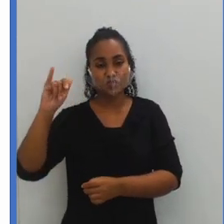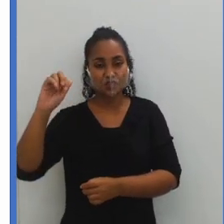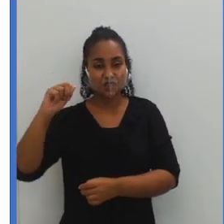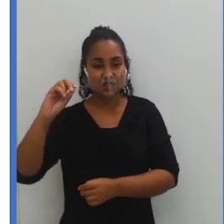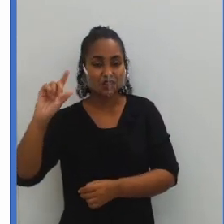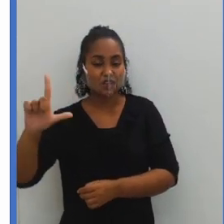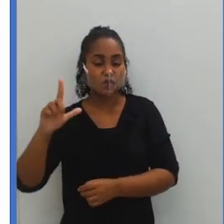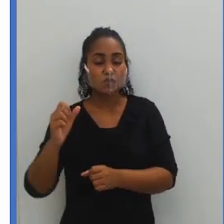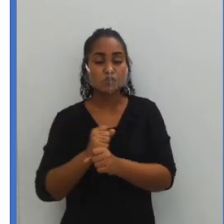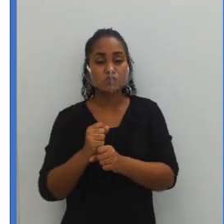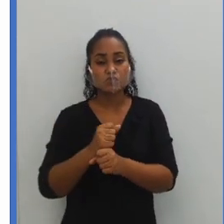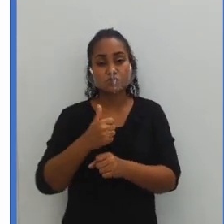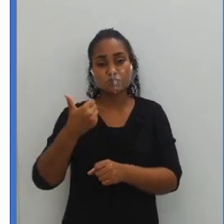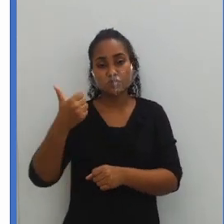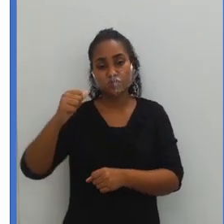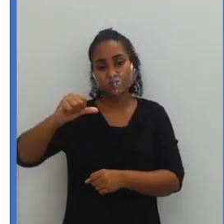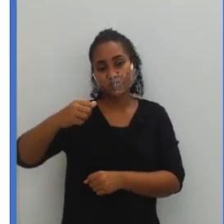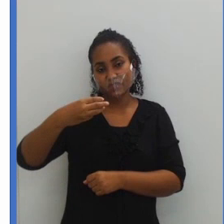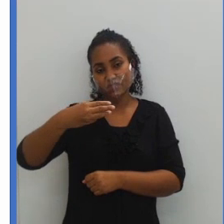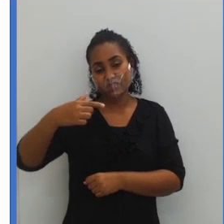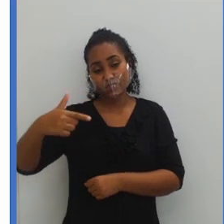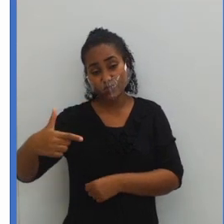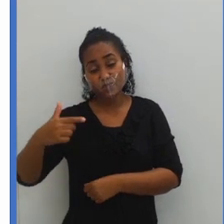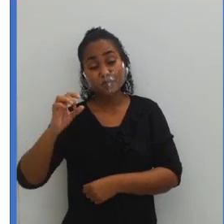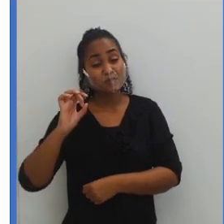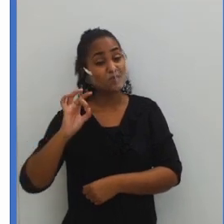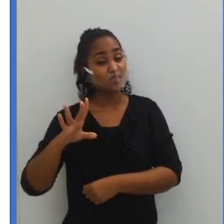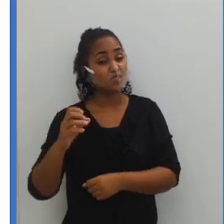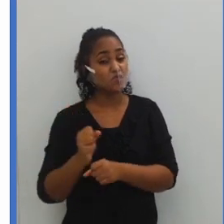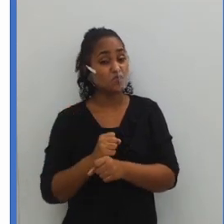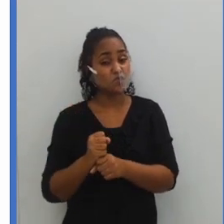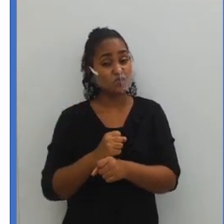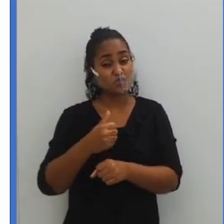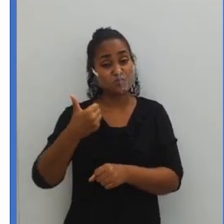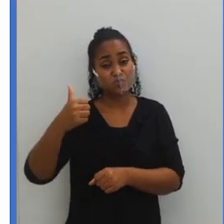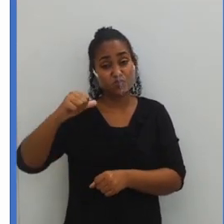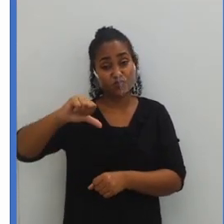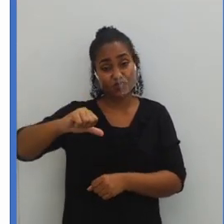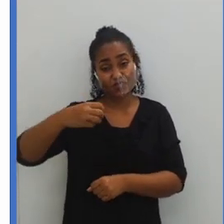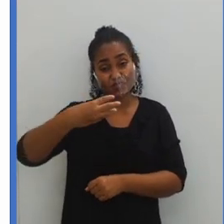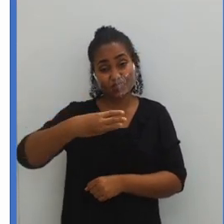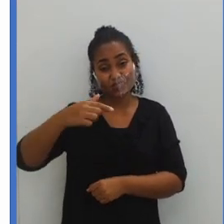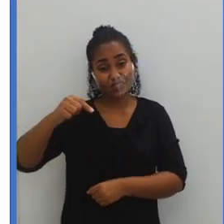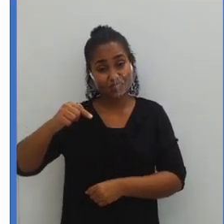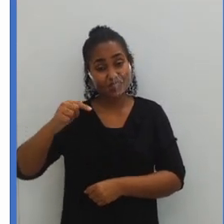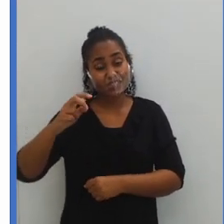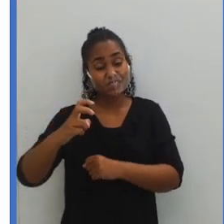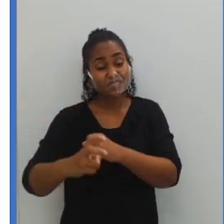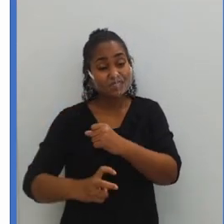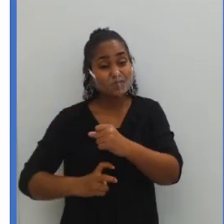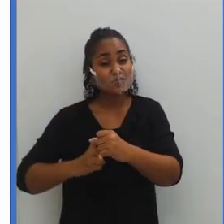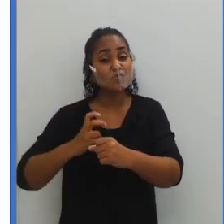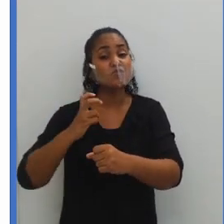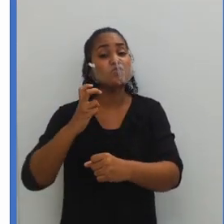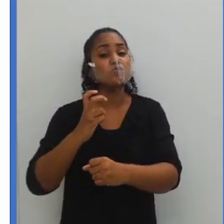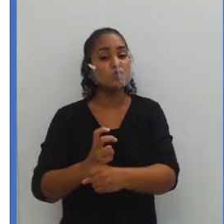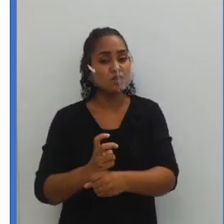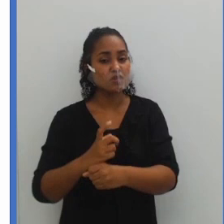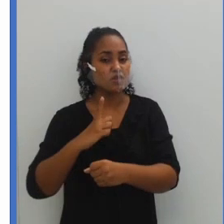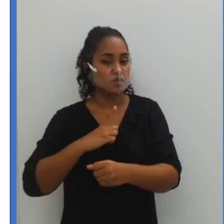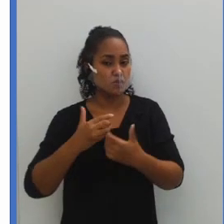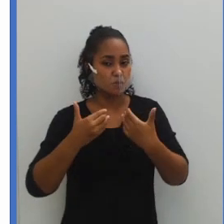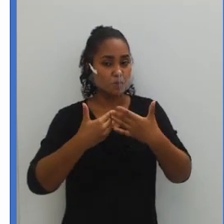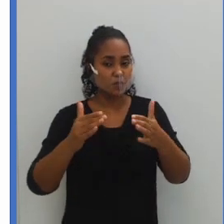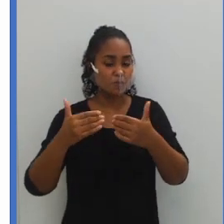né? Isso em 1932. Mas somente em 1937, ou seja, 5 anos